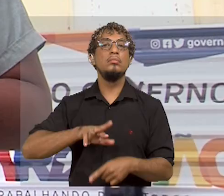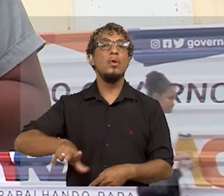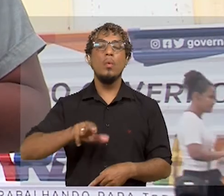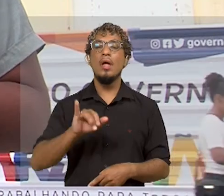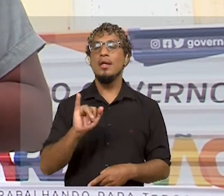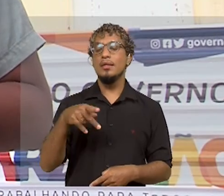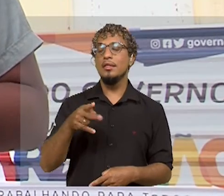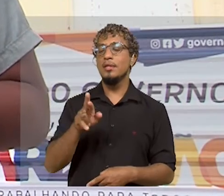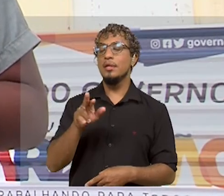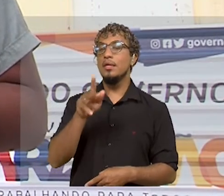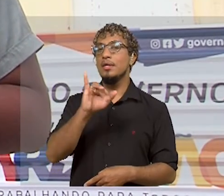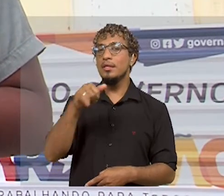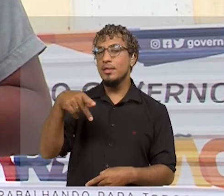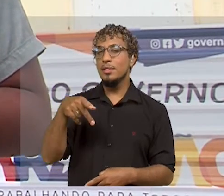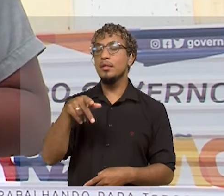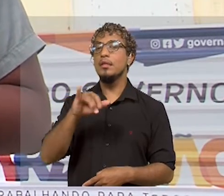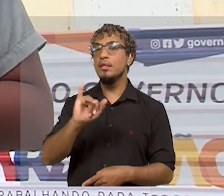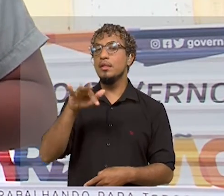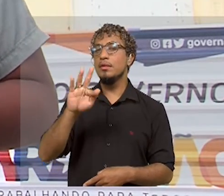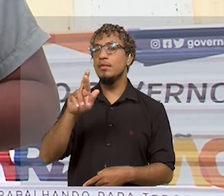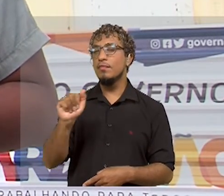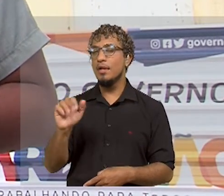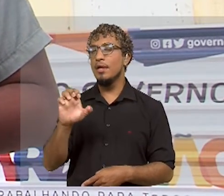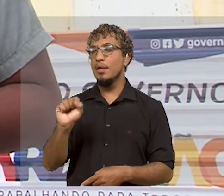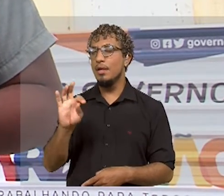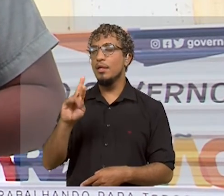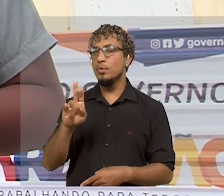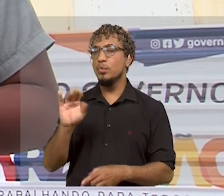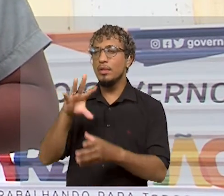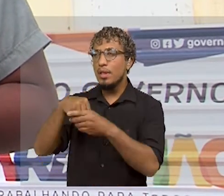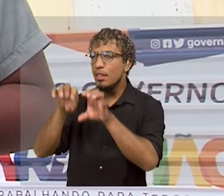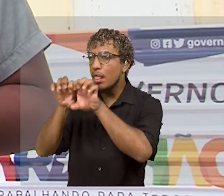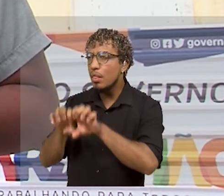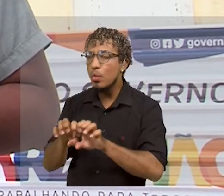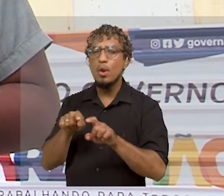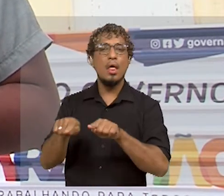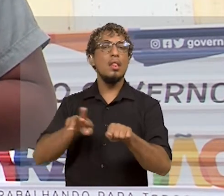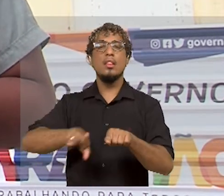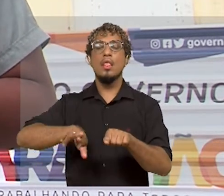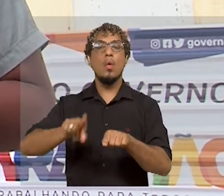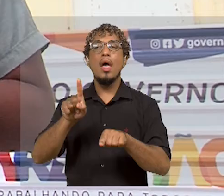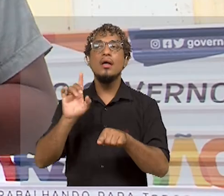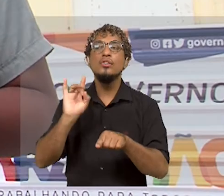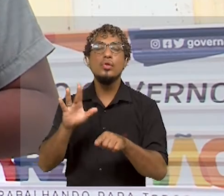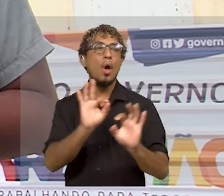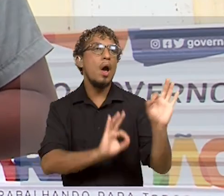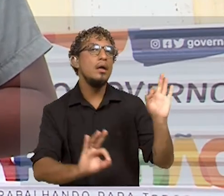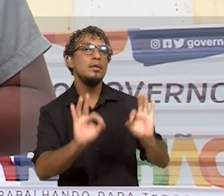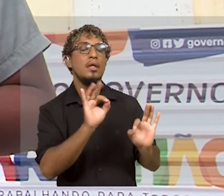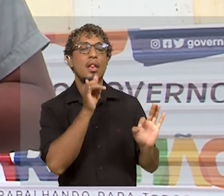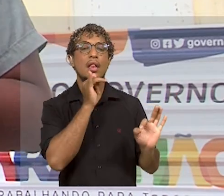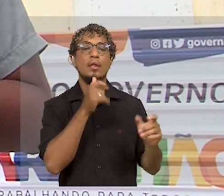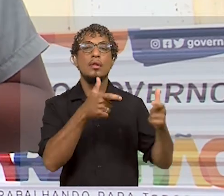são questões mesmo relacionadas ao prédio algumas dessas ah dessas reformas são por exemplo a recuperação de